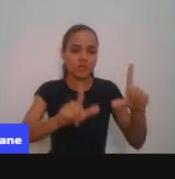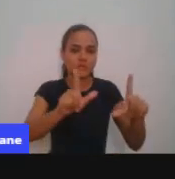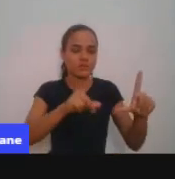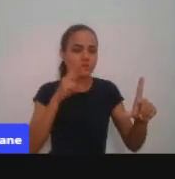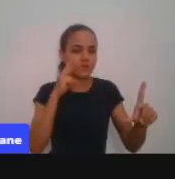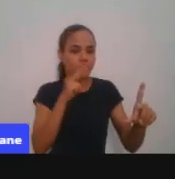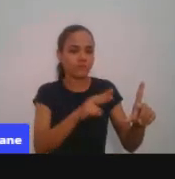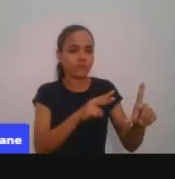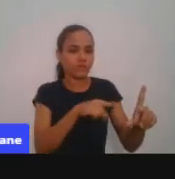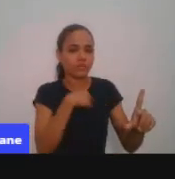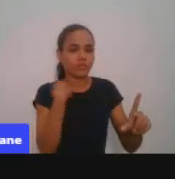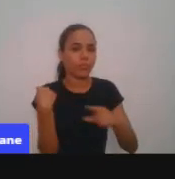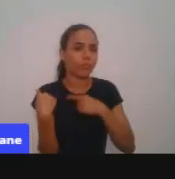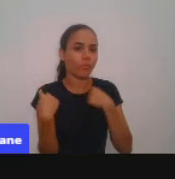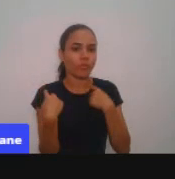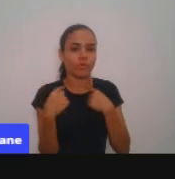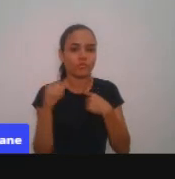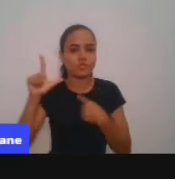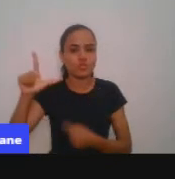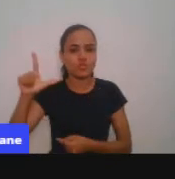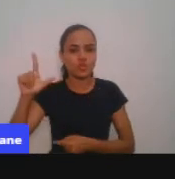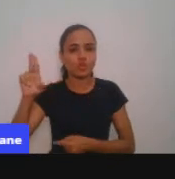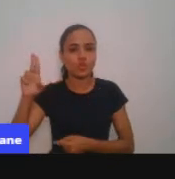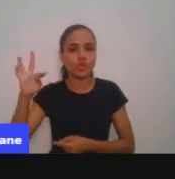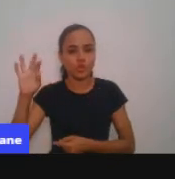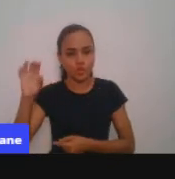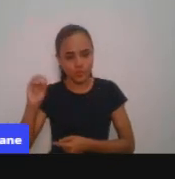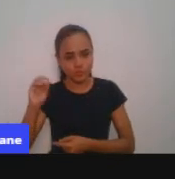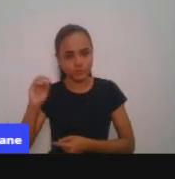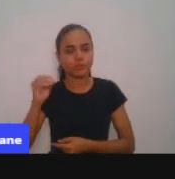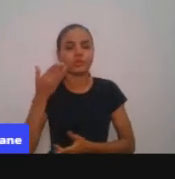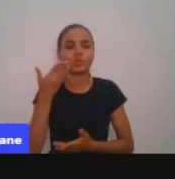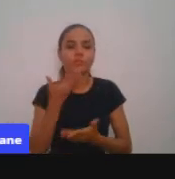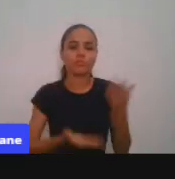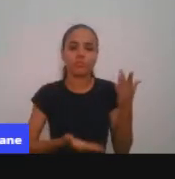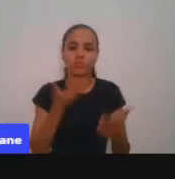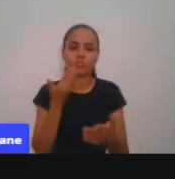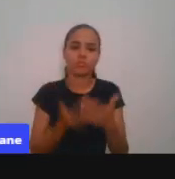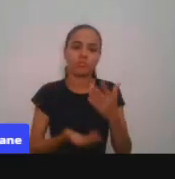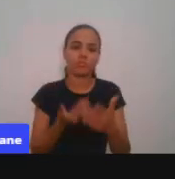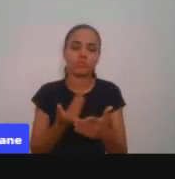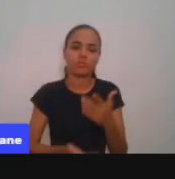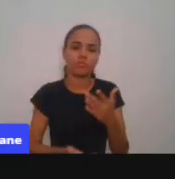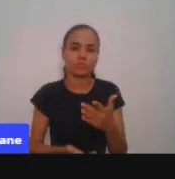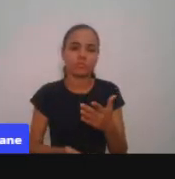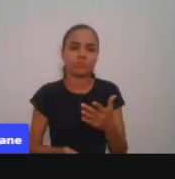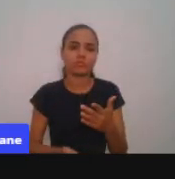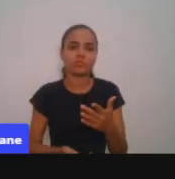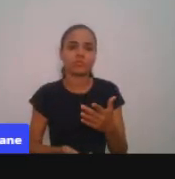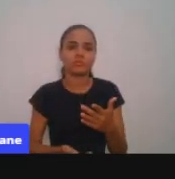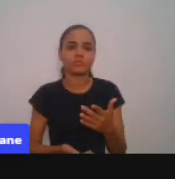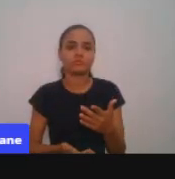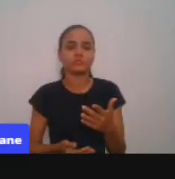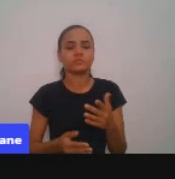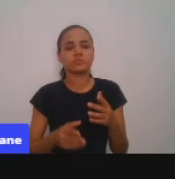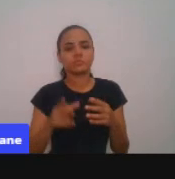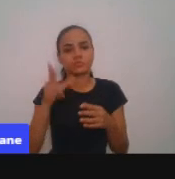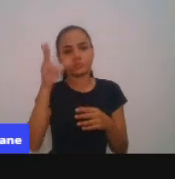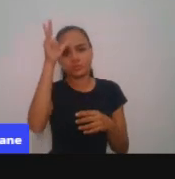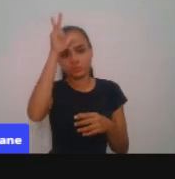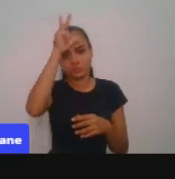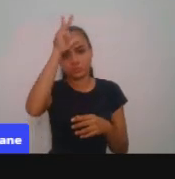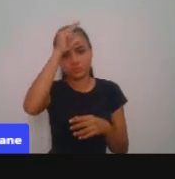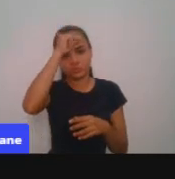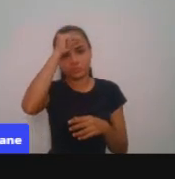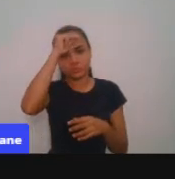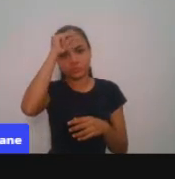luto, por um amigo, por um conhecido. Tivemos perdas significativas na educação infantil do nosso município também. Aí a gente